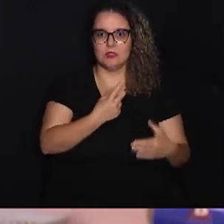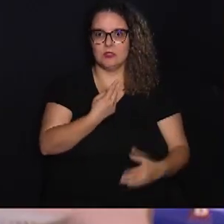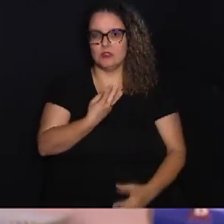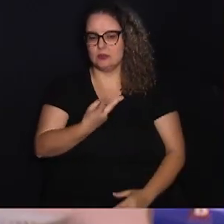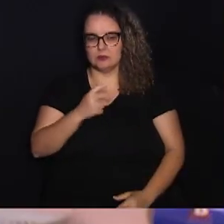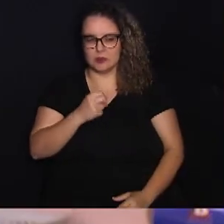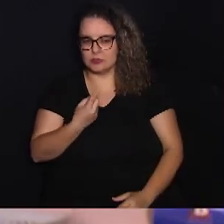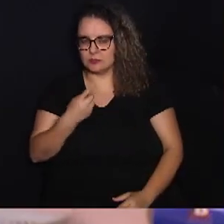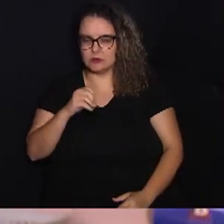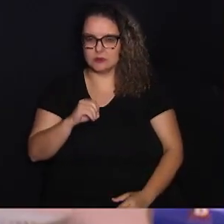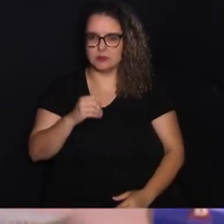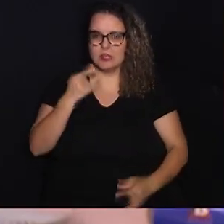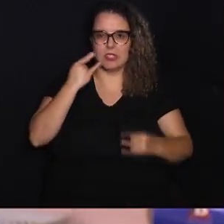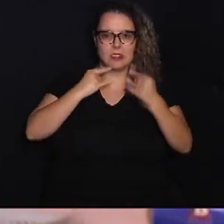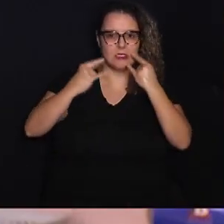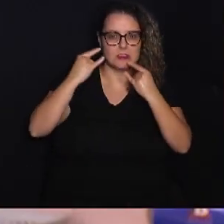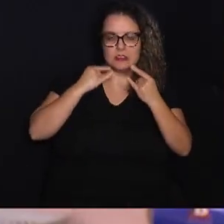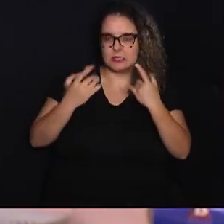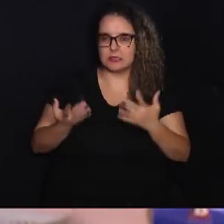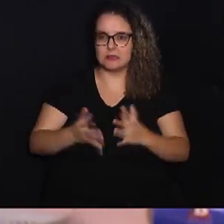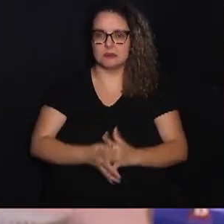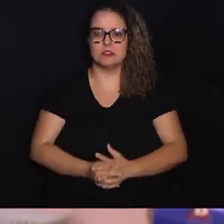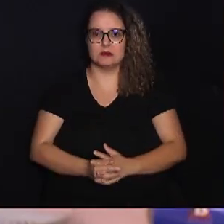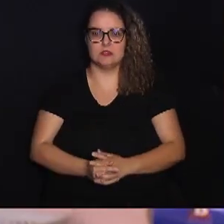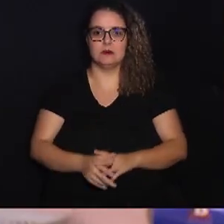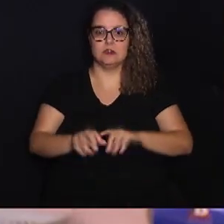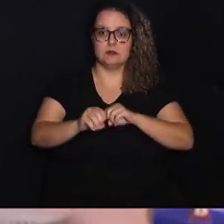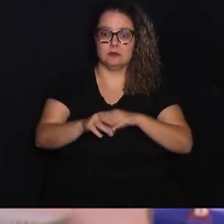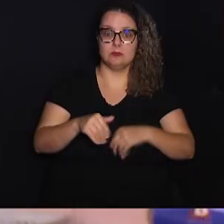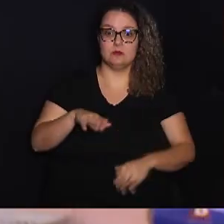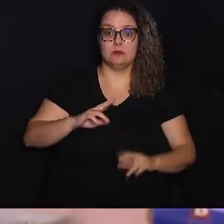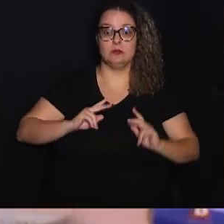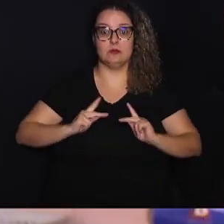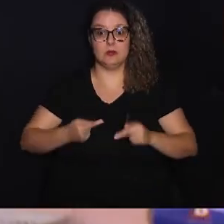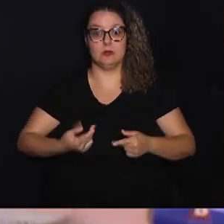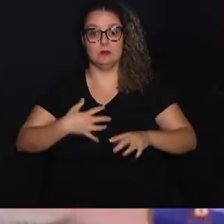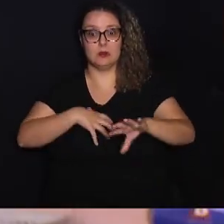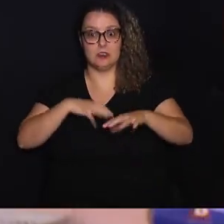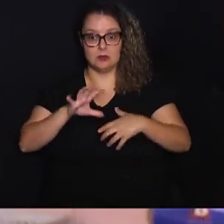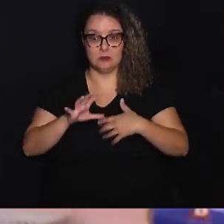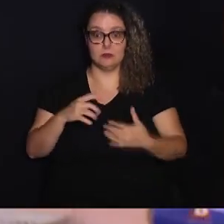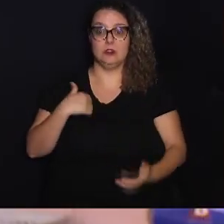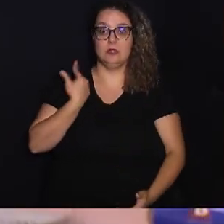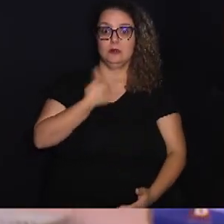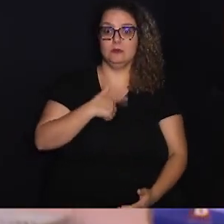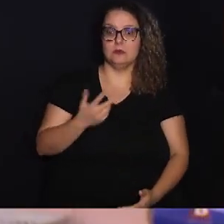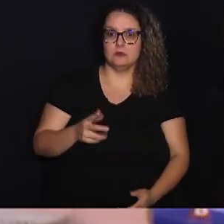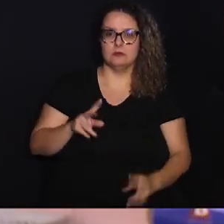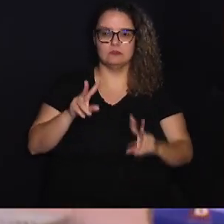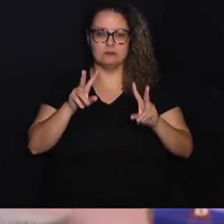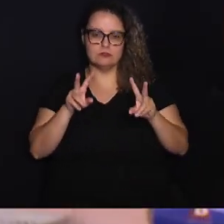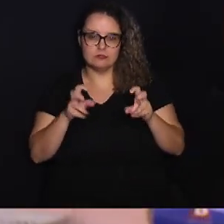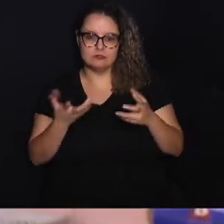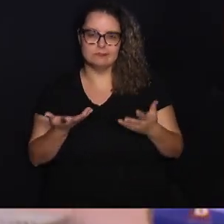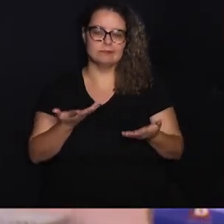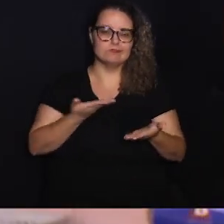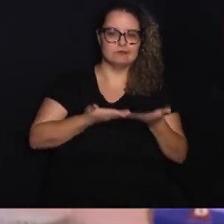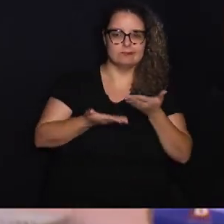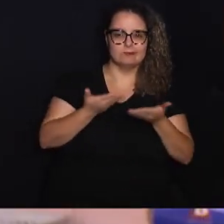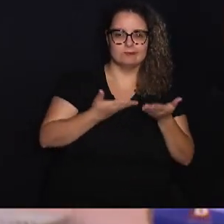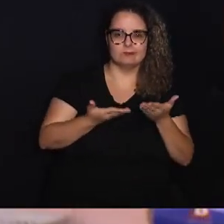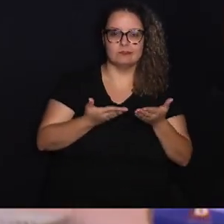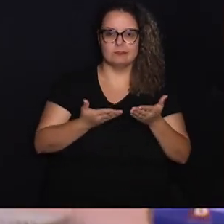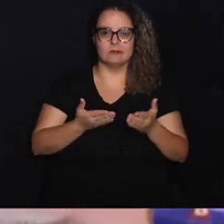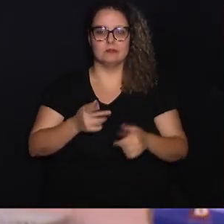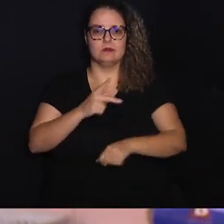grupo de pais interessados em uma educação mais humanizada. Então a gente estava já, vamos dizer assim, com namoro com a